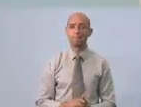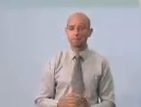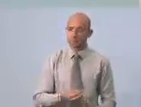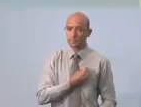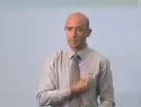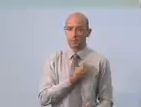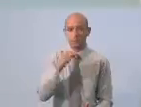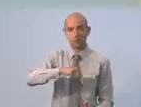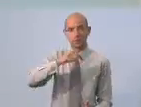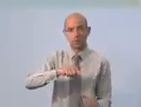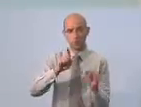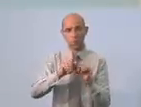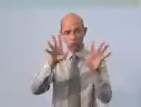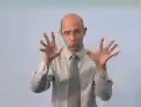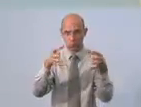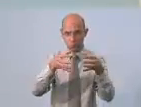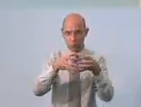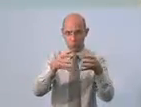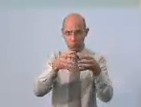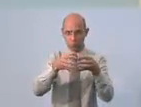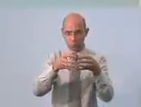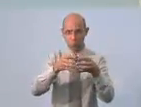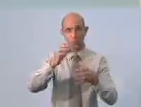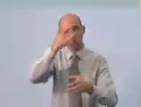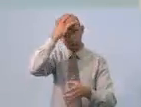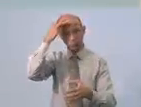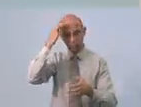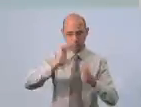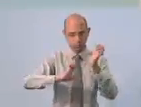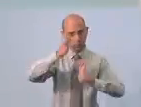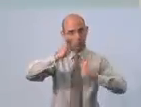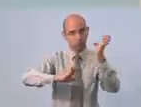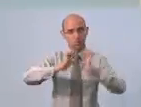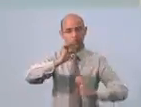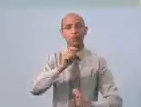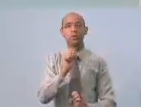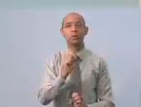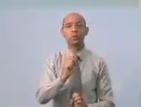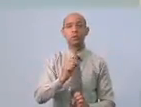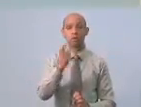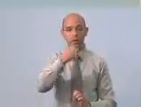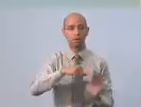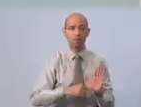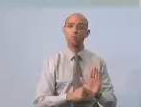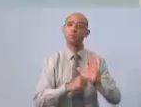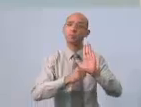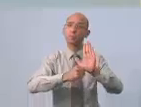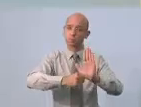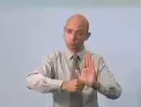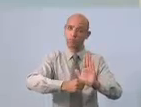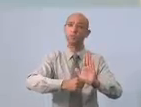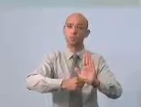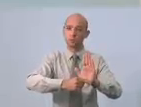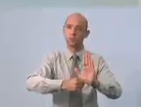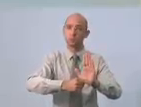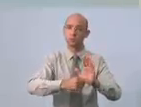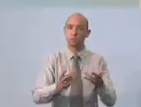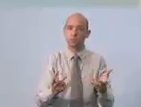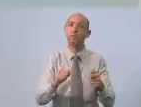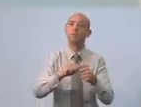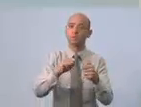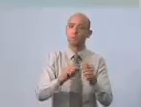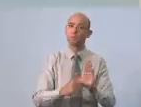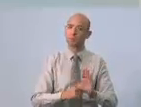em Guarulhos um grupo de empresários que vão estar fazendo exposição, que estará